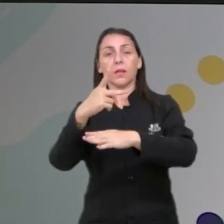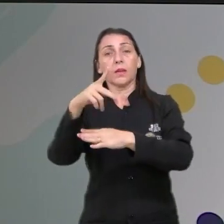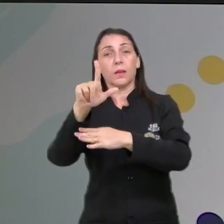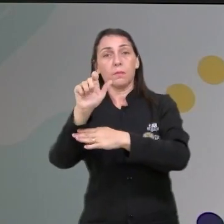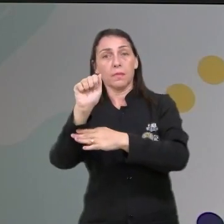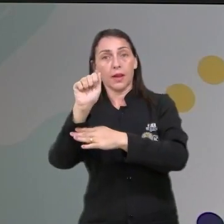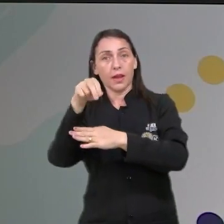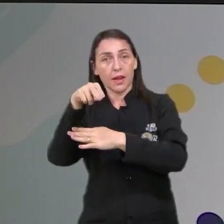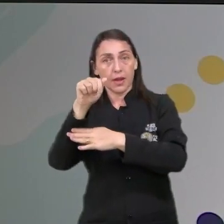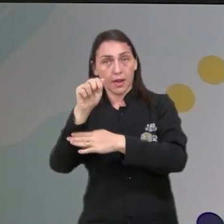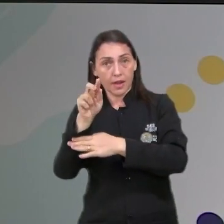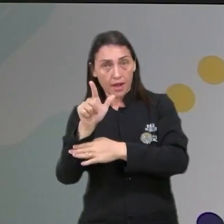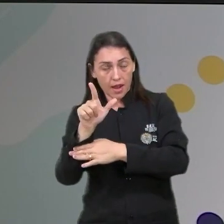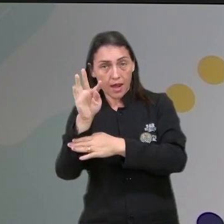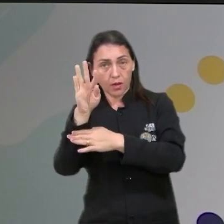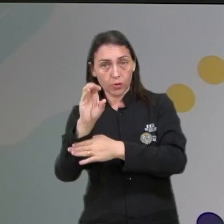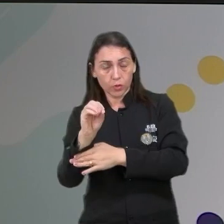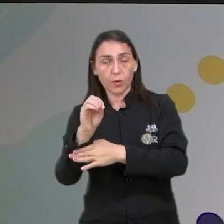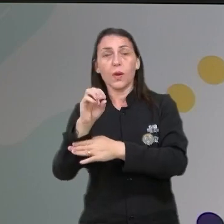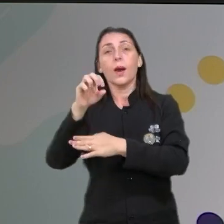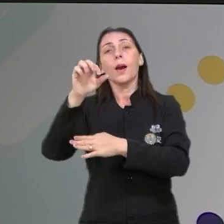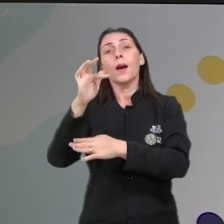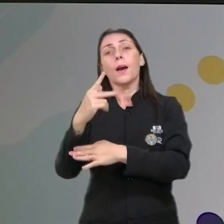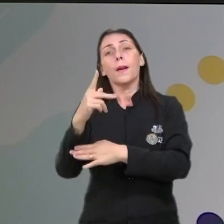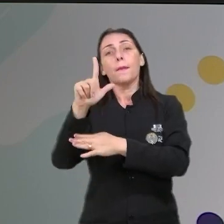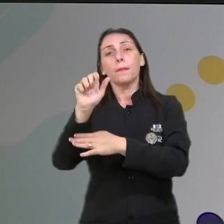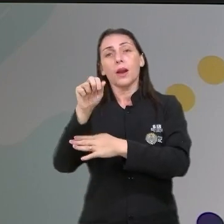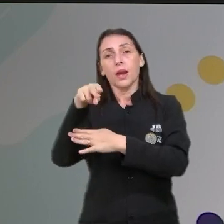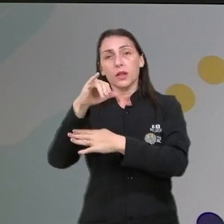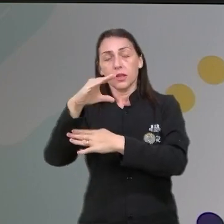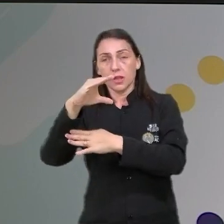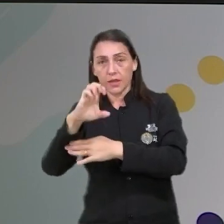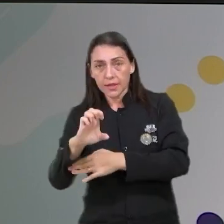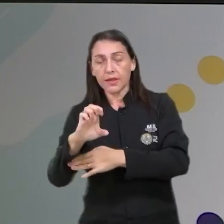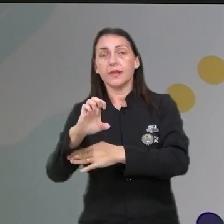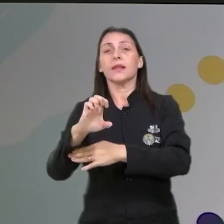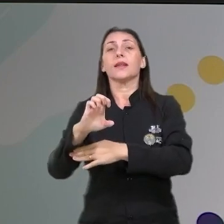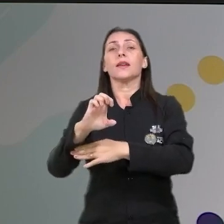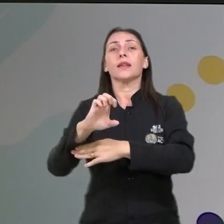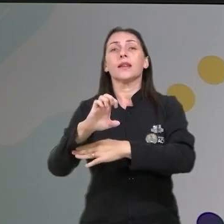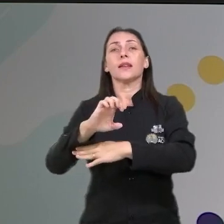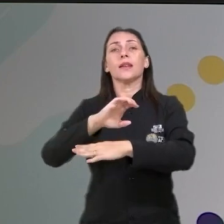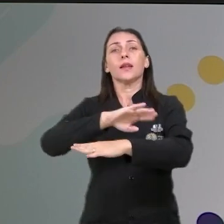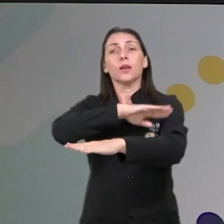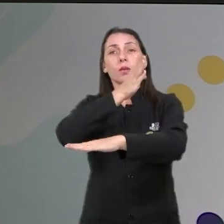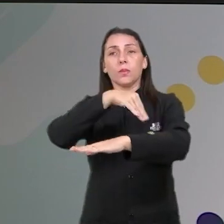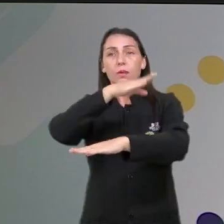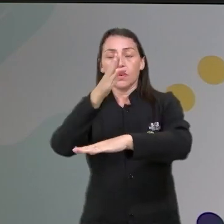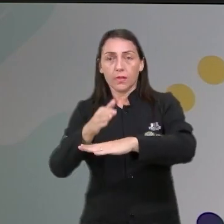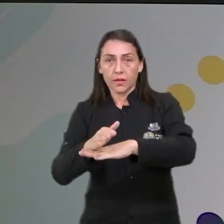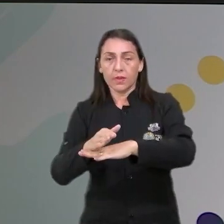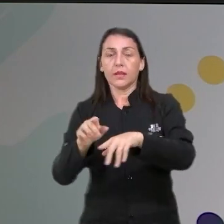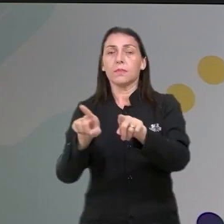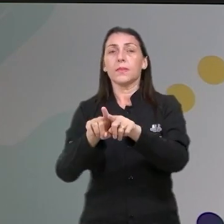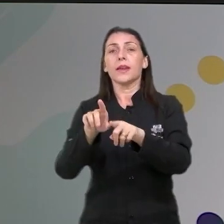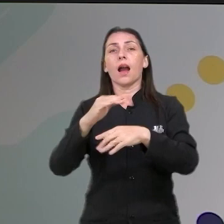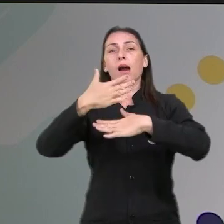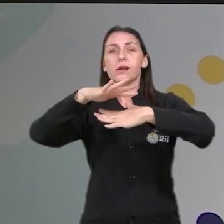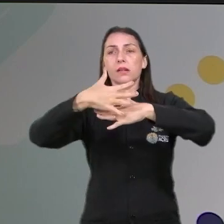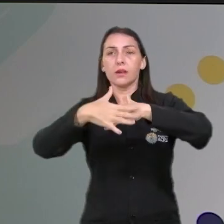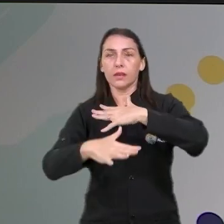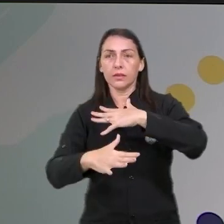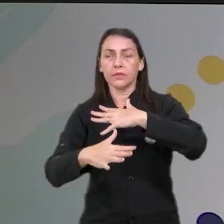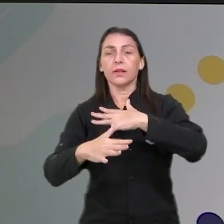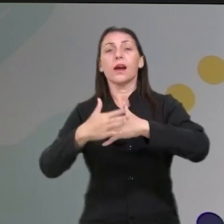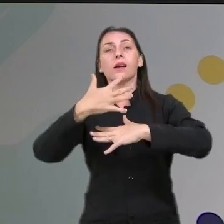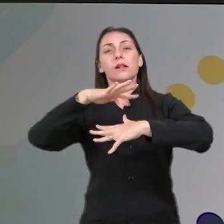planalto, planície, depressão e as montanhas. No caso aqui do domínio amazônico, no qual o nosso estado está inserido, é o relevo